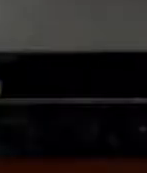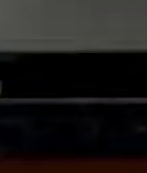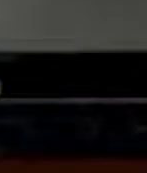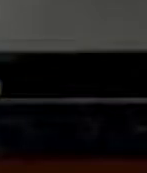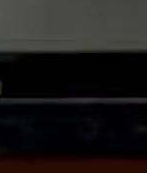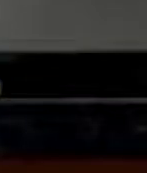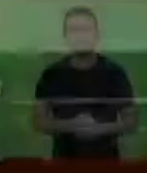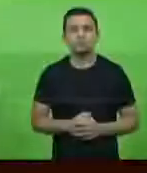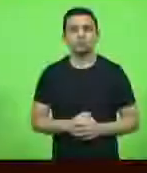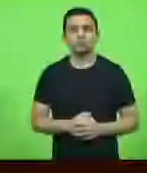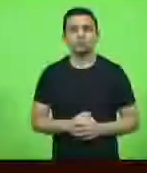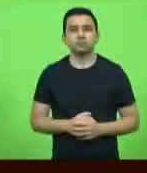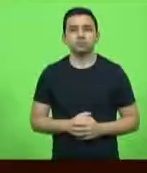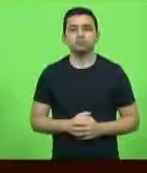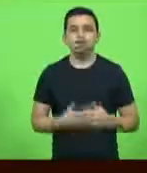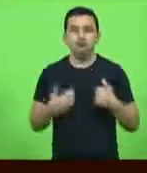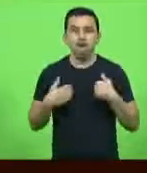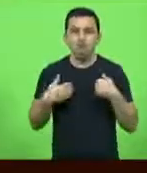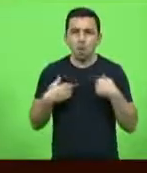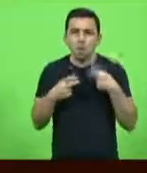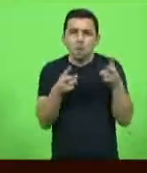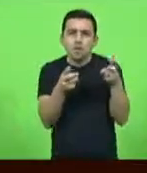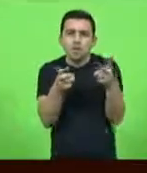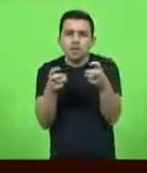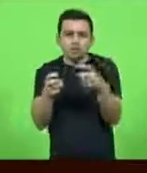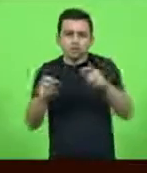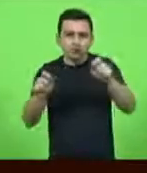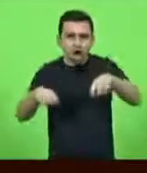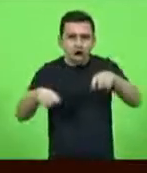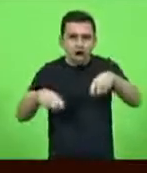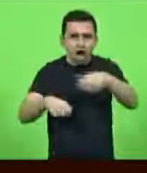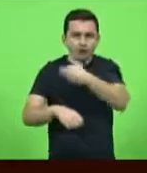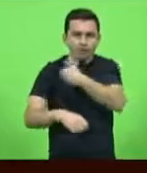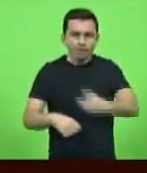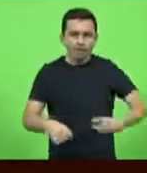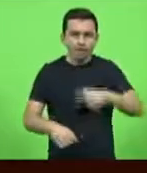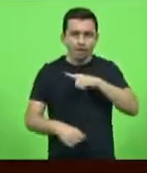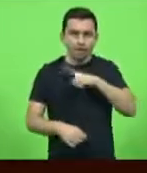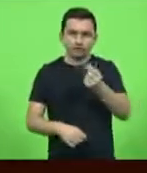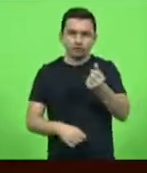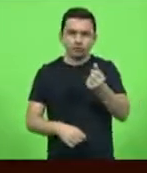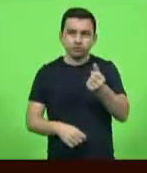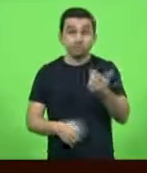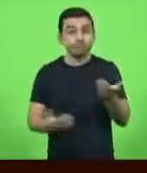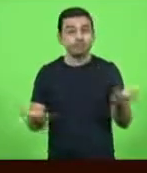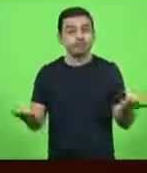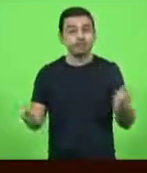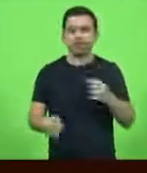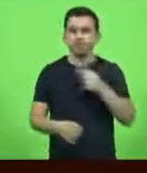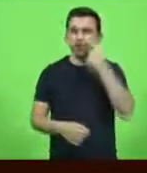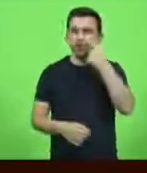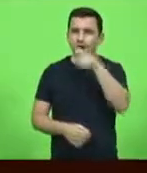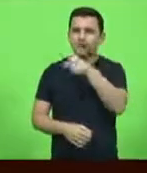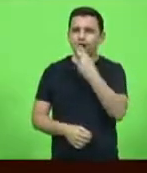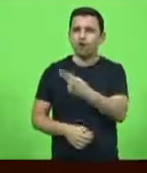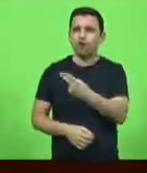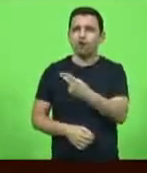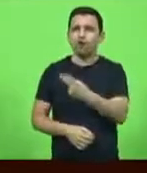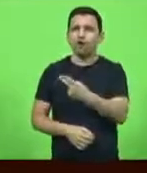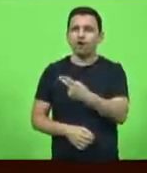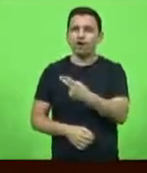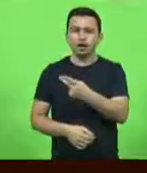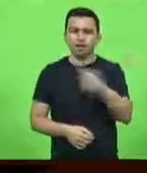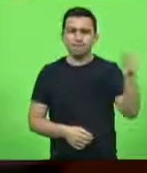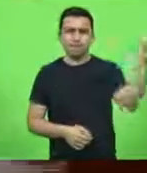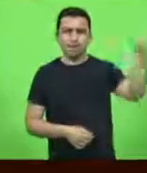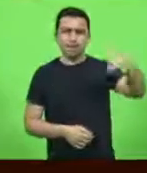e eu vejo que o Estado tem recurso vocês viram ali que uma hora ele diz assim não vamos trazer